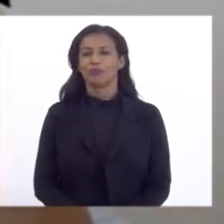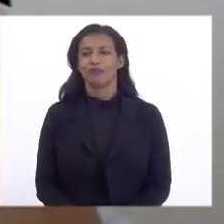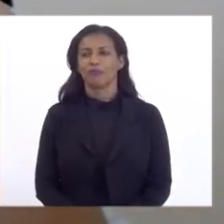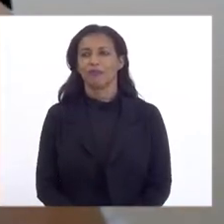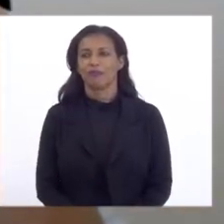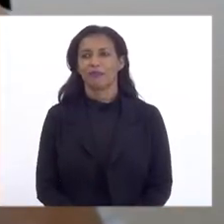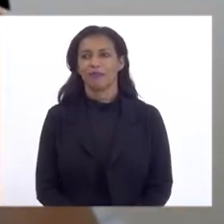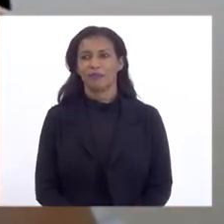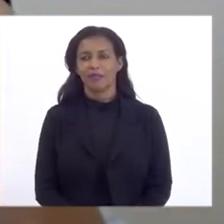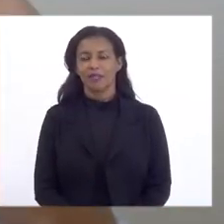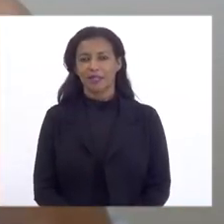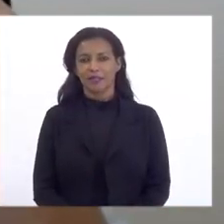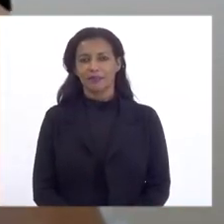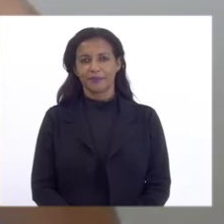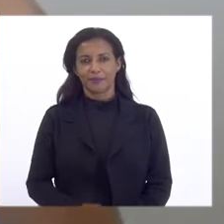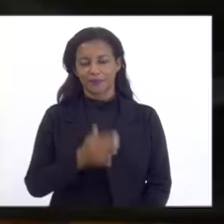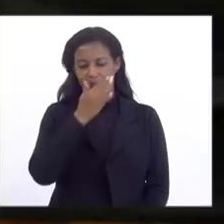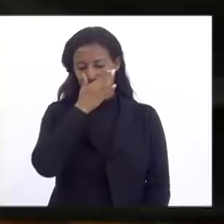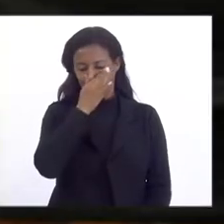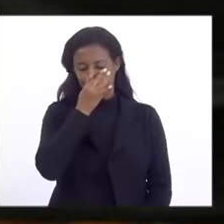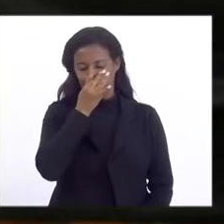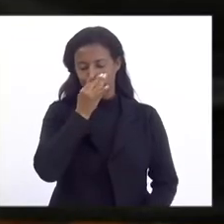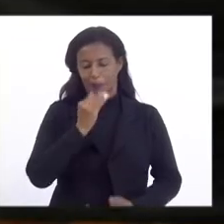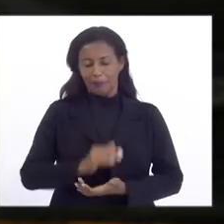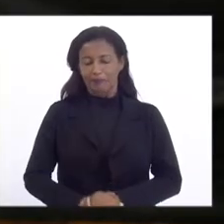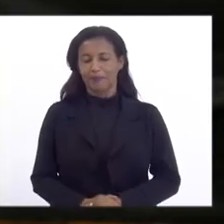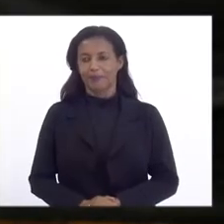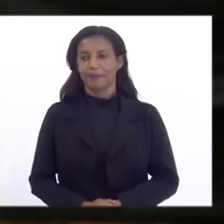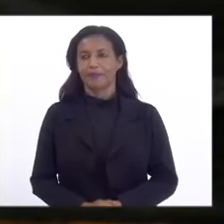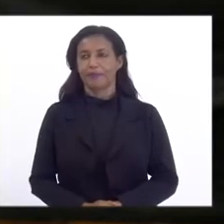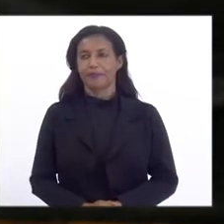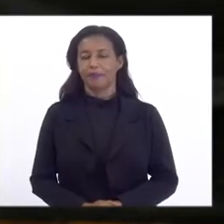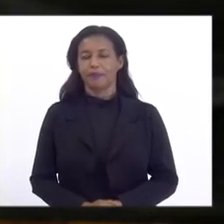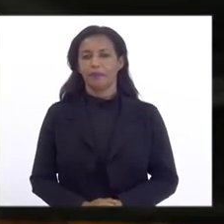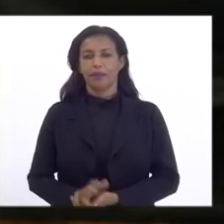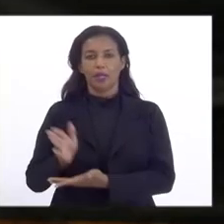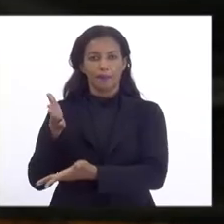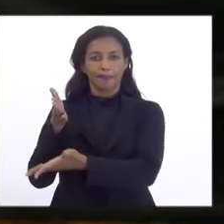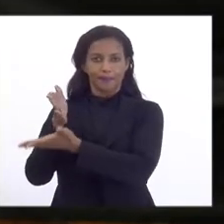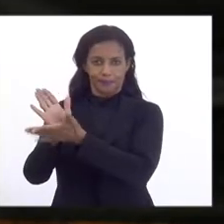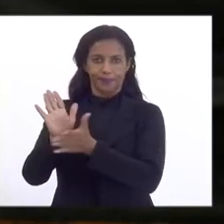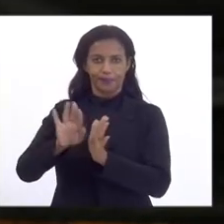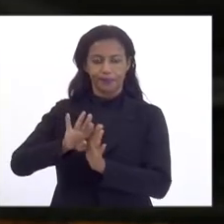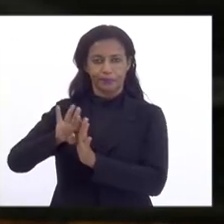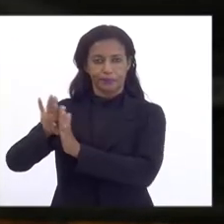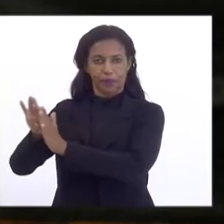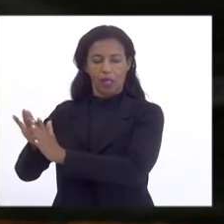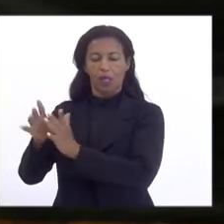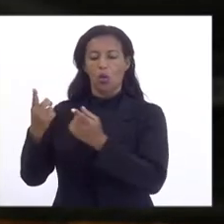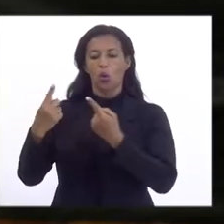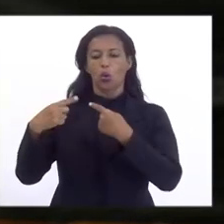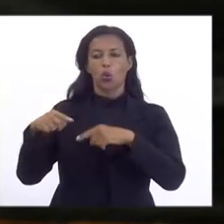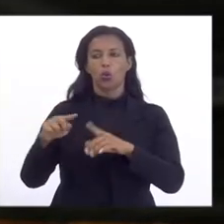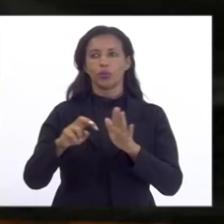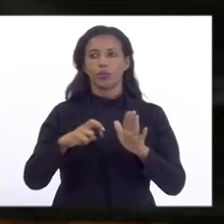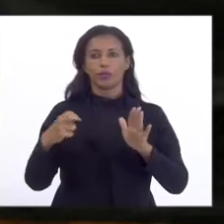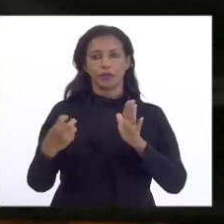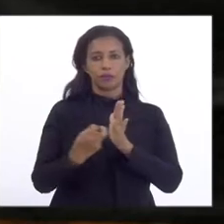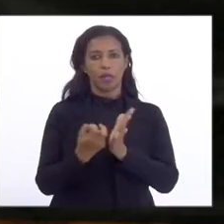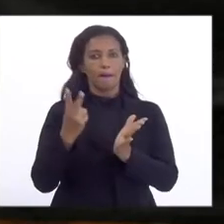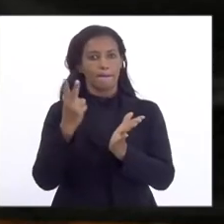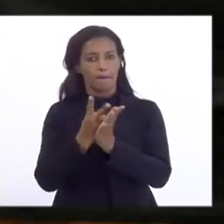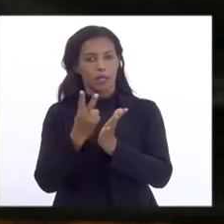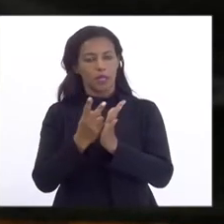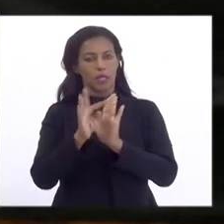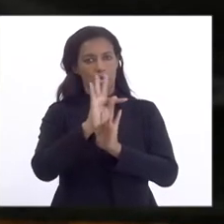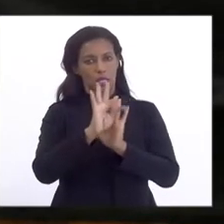Bom, míope. Então aprovado o beach soccer, Waldeck. Você e eu. Então, já entendi. Contrário às emendas, mantém-se o texto